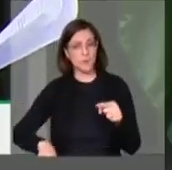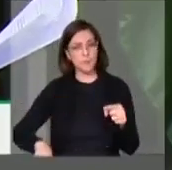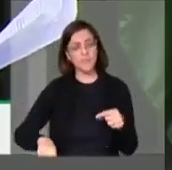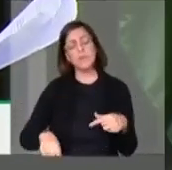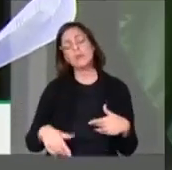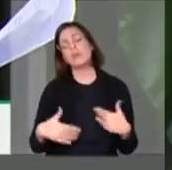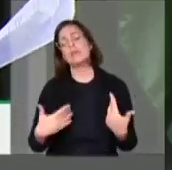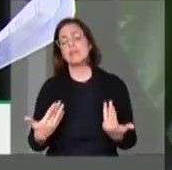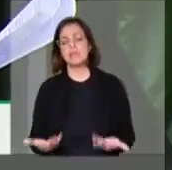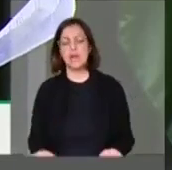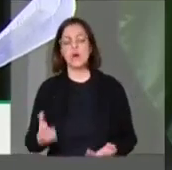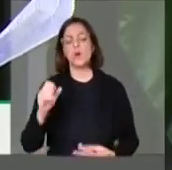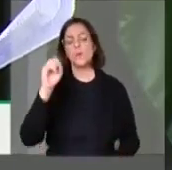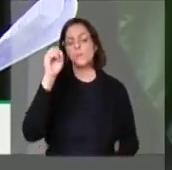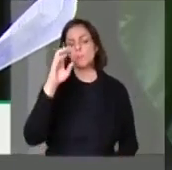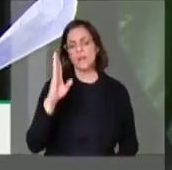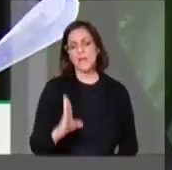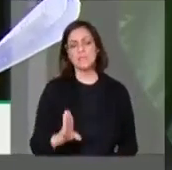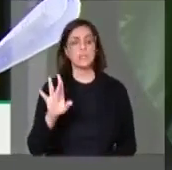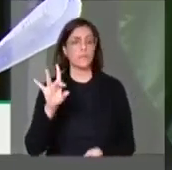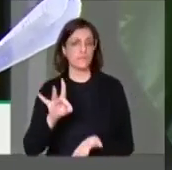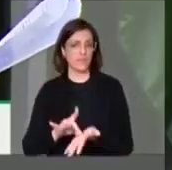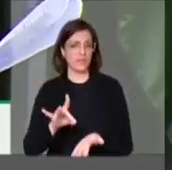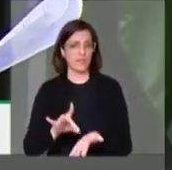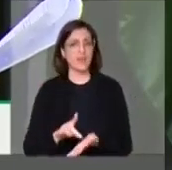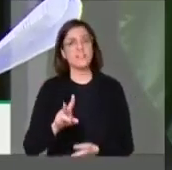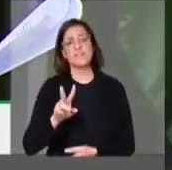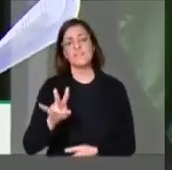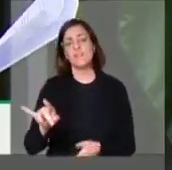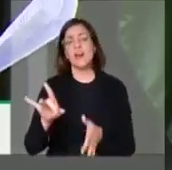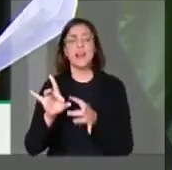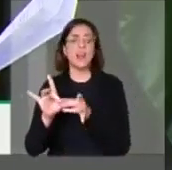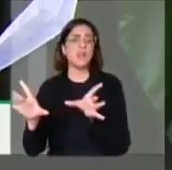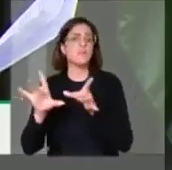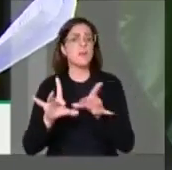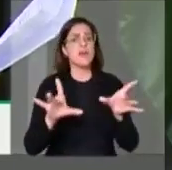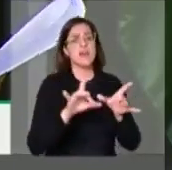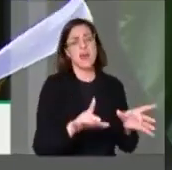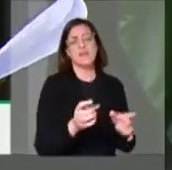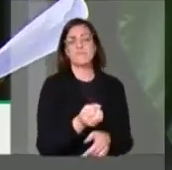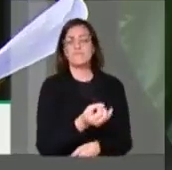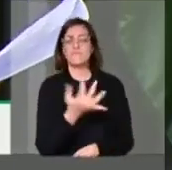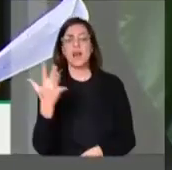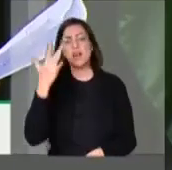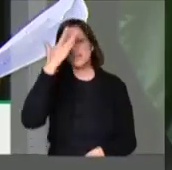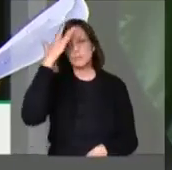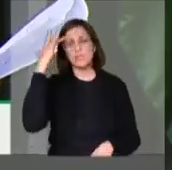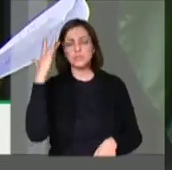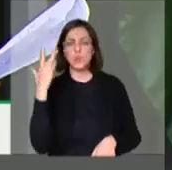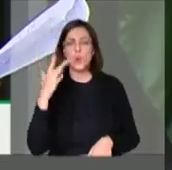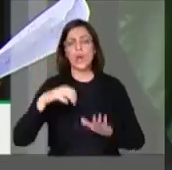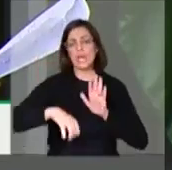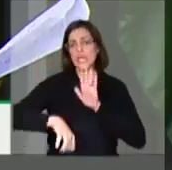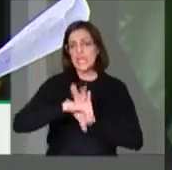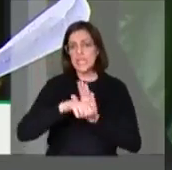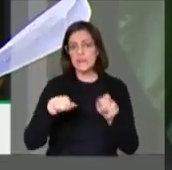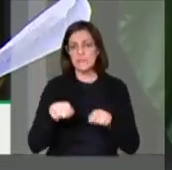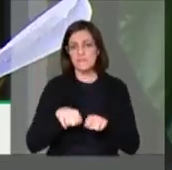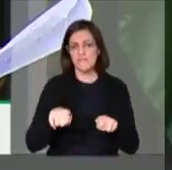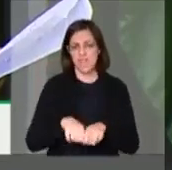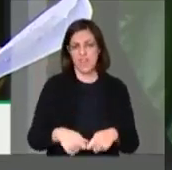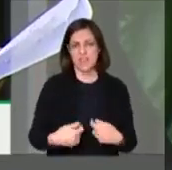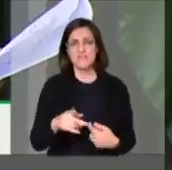estaria, na realidade, soltando centenas e centenas de criminosos,